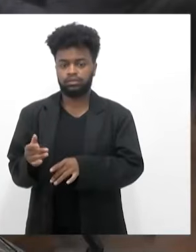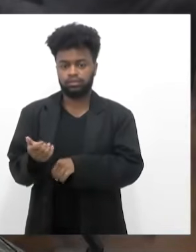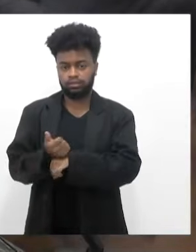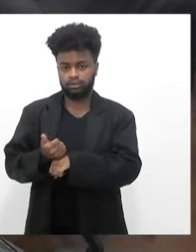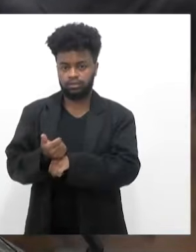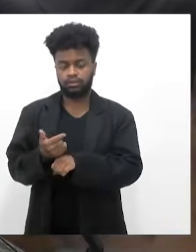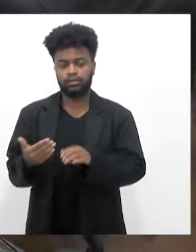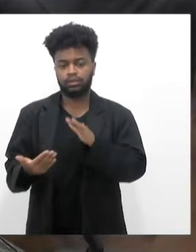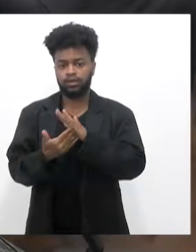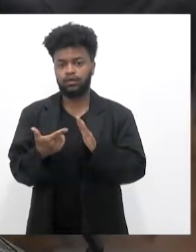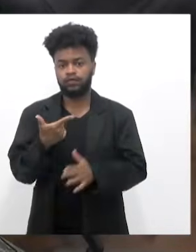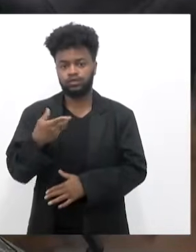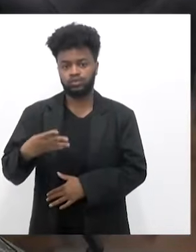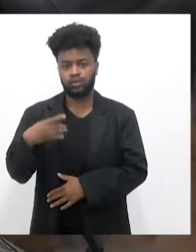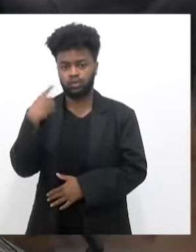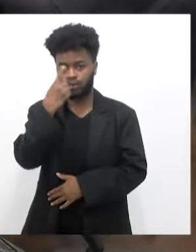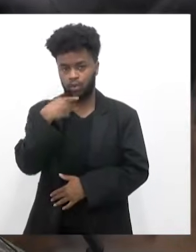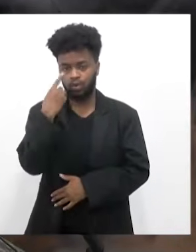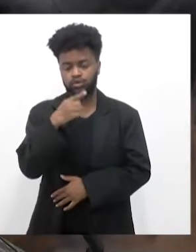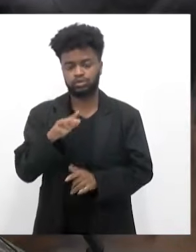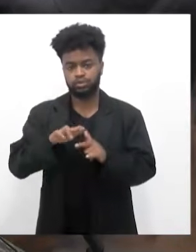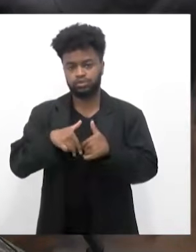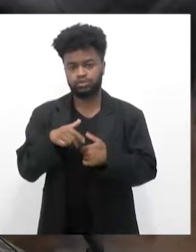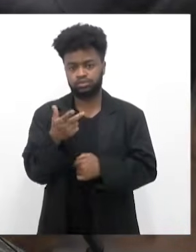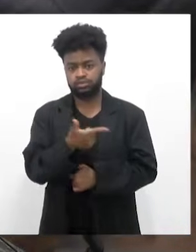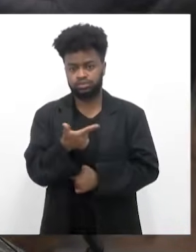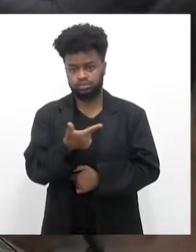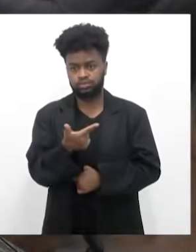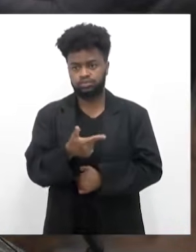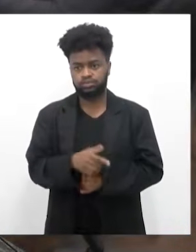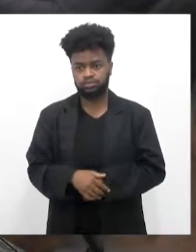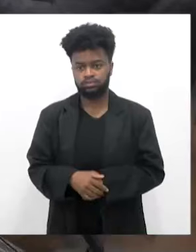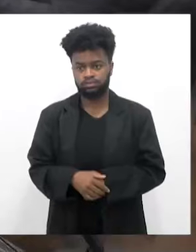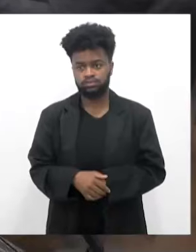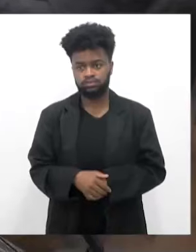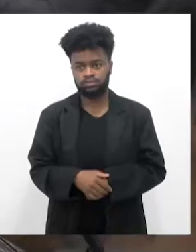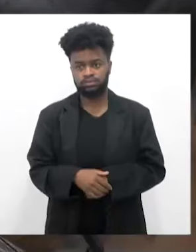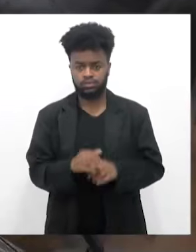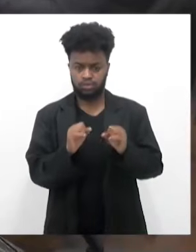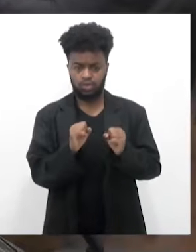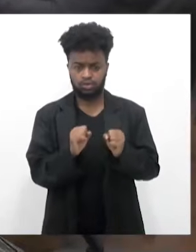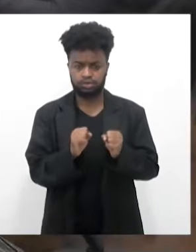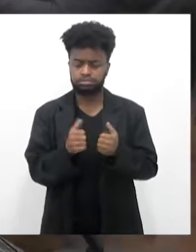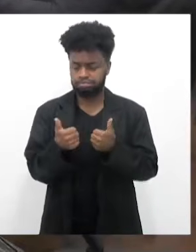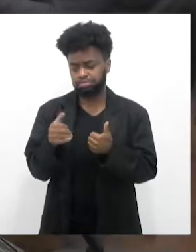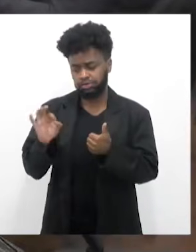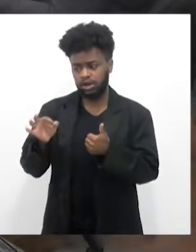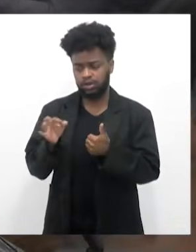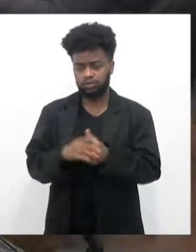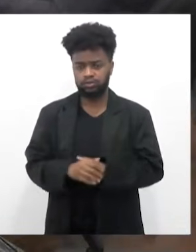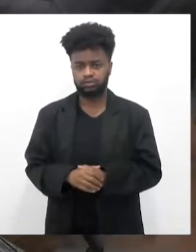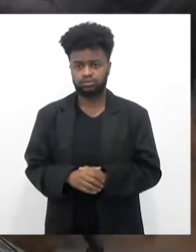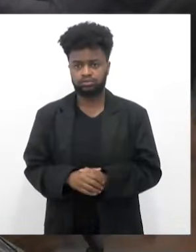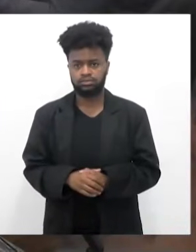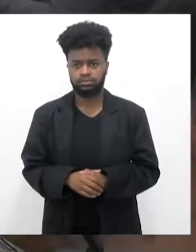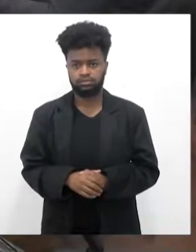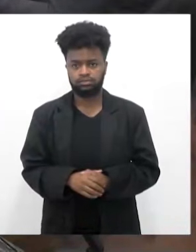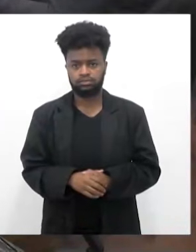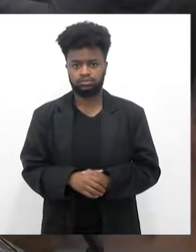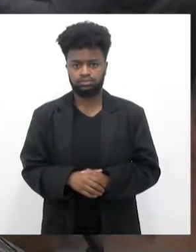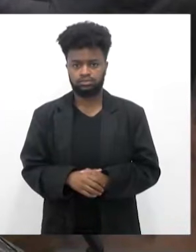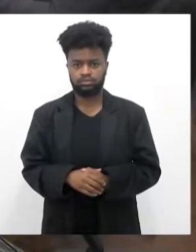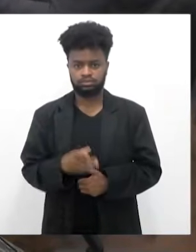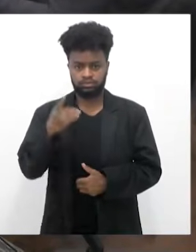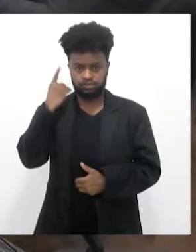24 horas da dupla vacância. É isso. Sim, a eleição 30 Pode ser dias. dessa Aí forma, amarra. então? Então, assim, Aí tudo certo. Aí eu Presidente, concordo. Deputado Luiz Paulo.